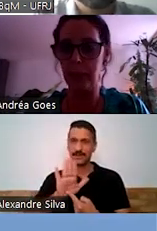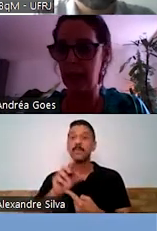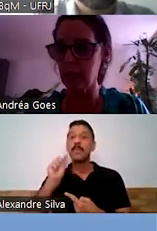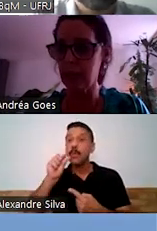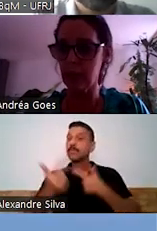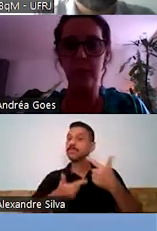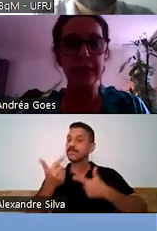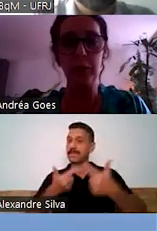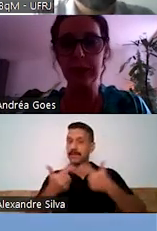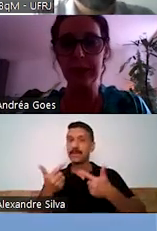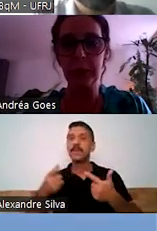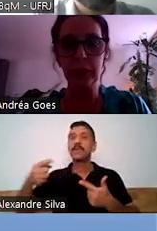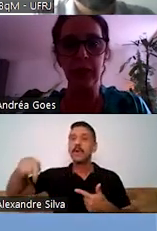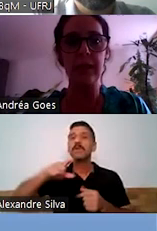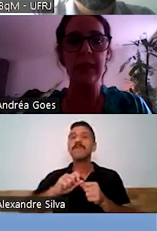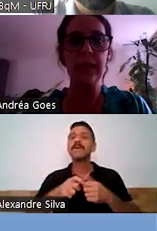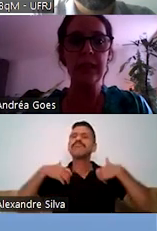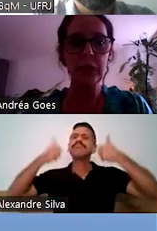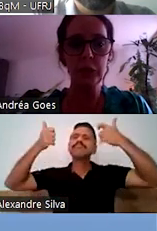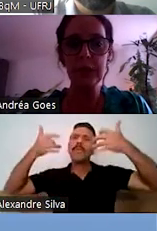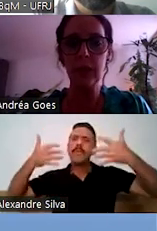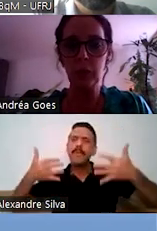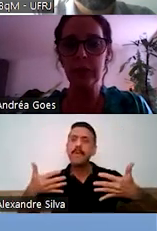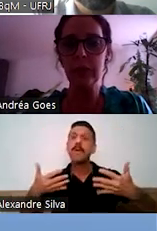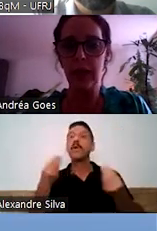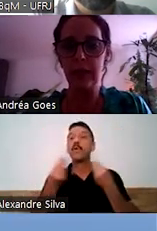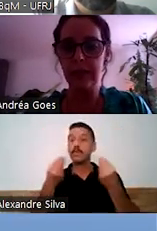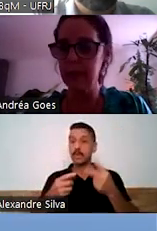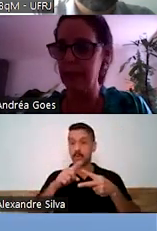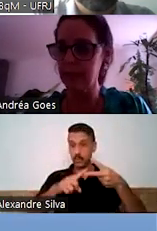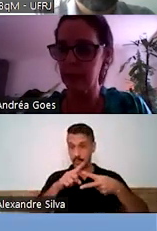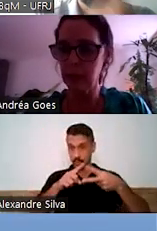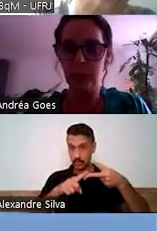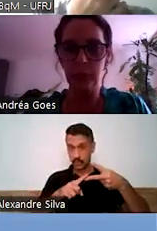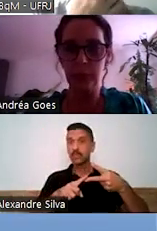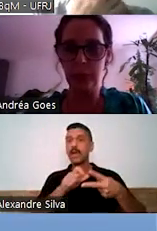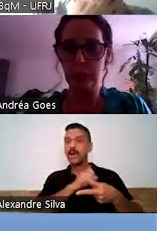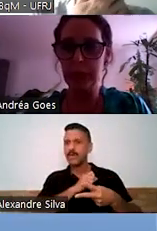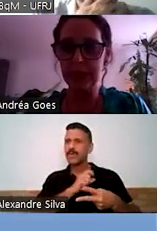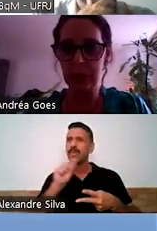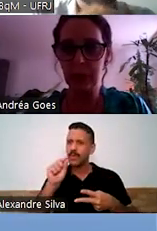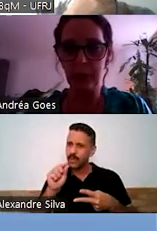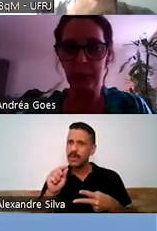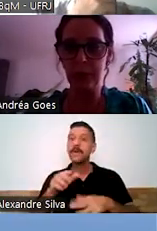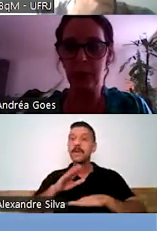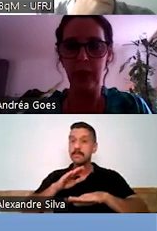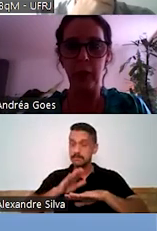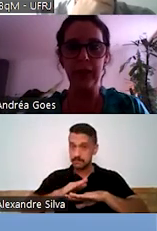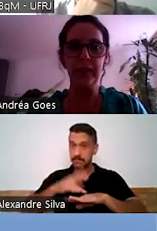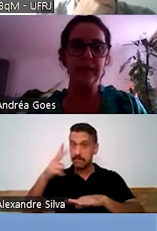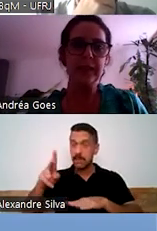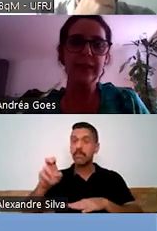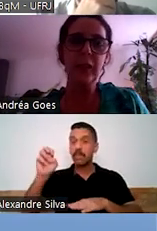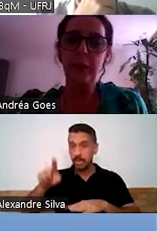nosso trabalho, que a gente faz, inclusive mostrar de duas alunas já egressas desse mestrado